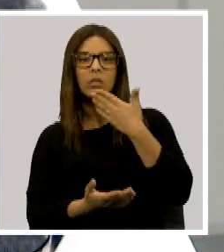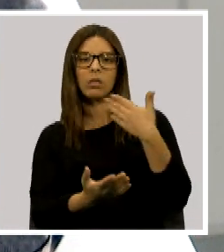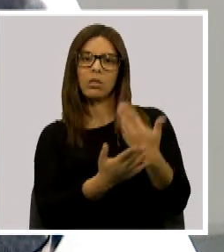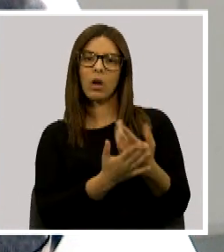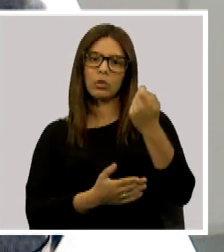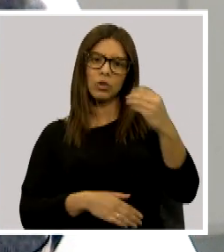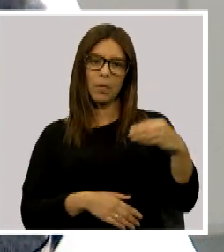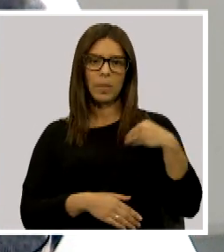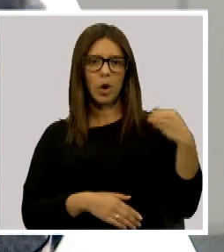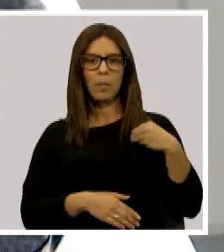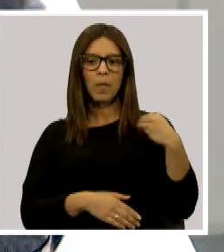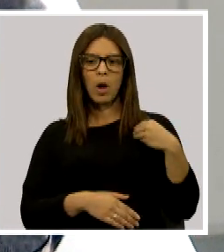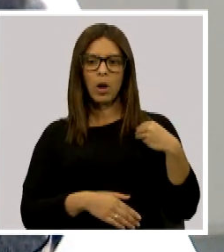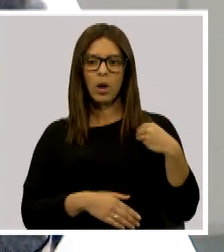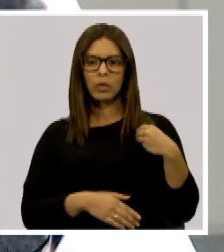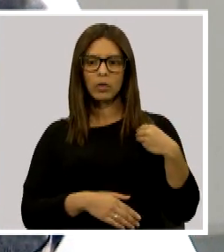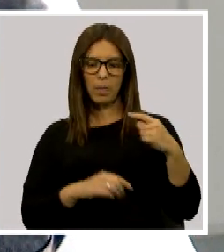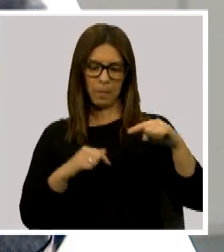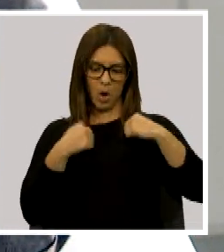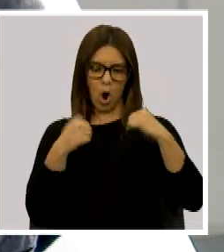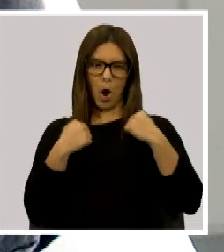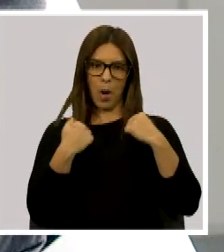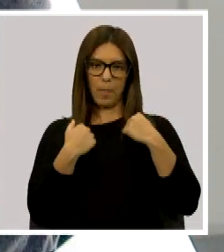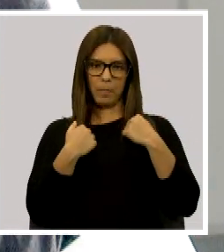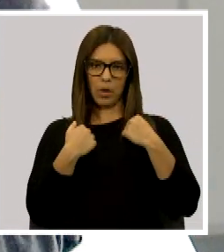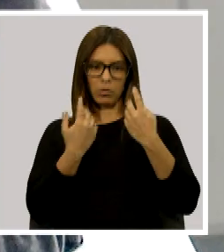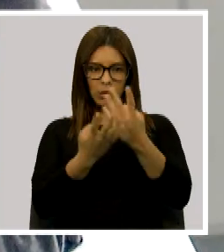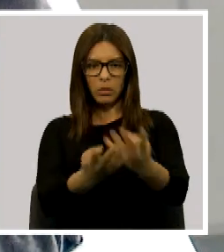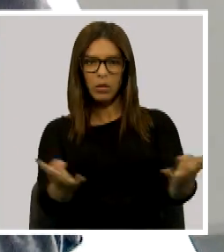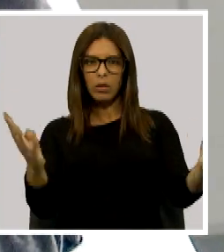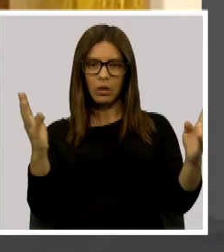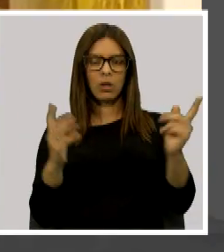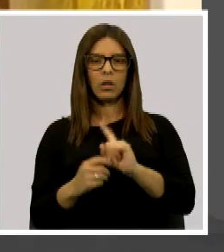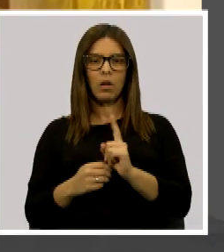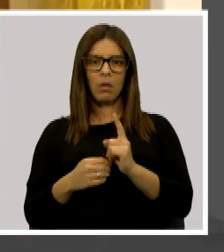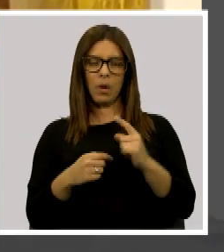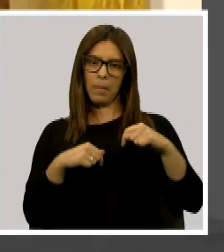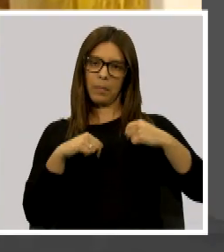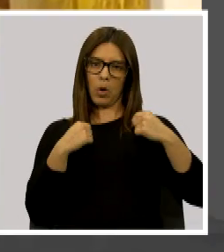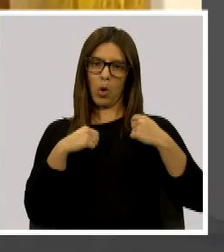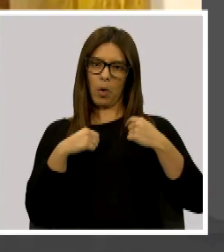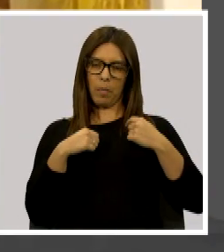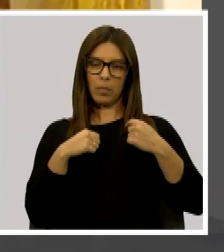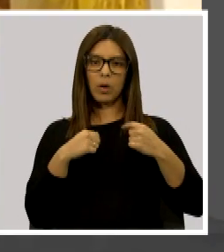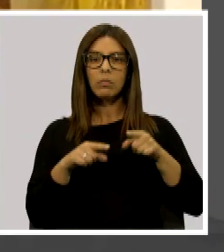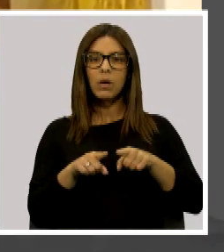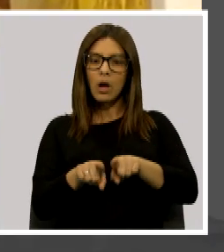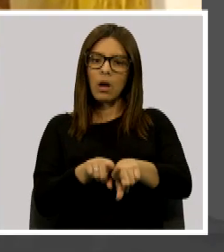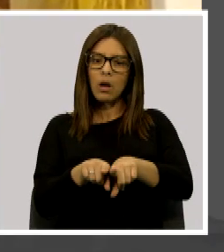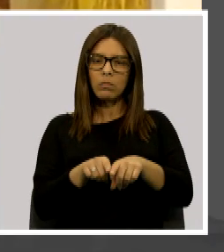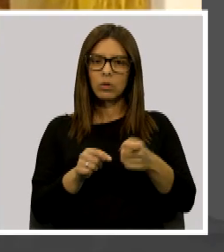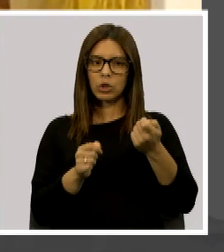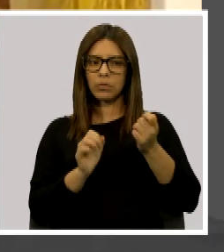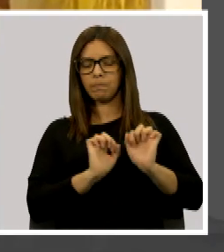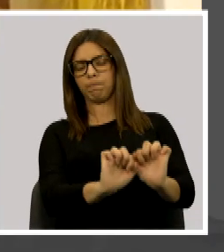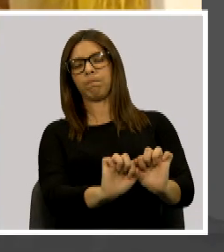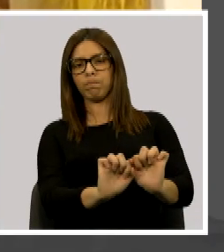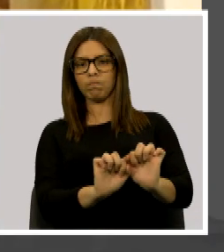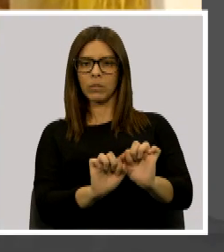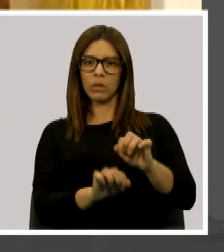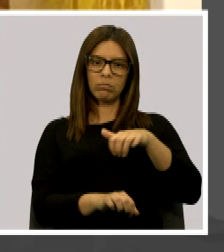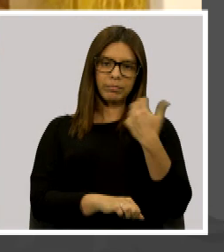mandou instalar mísseis em Cuba. Era a ameaça soviética mesmo à porta dos Estados Unidos e um dos momentos em que o mundo esteve mais perto